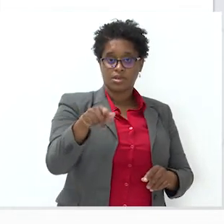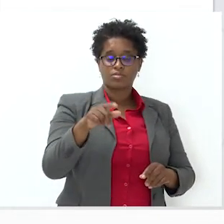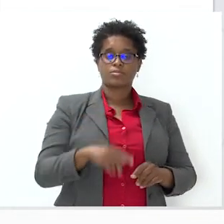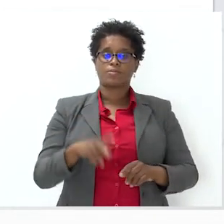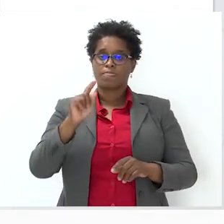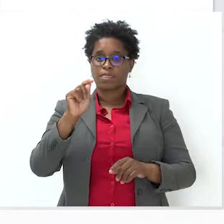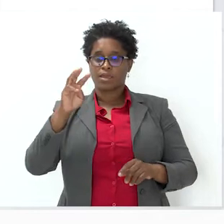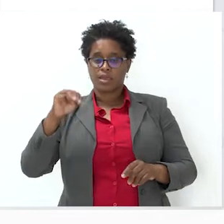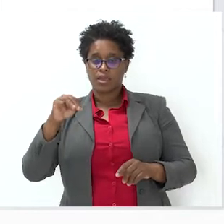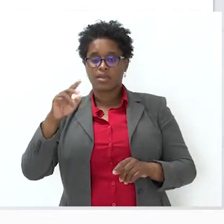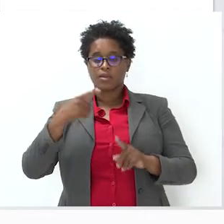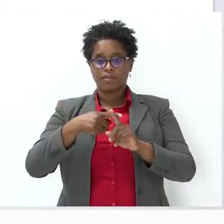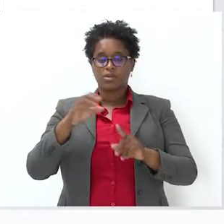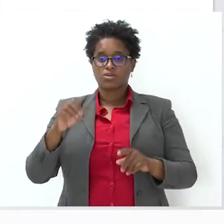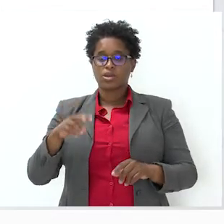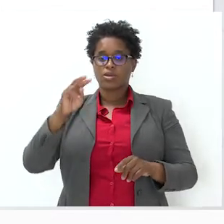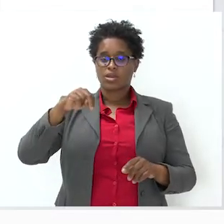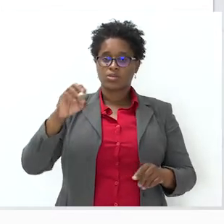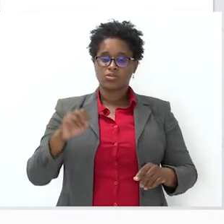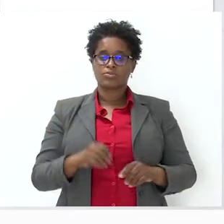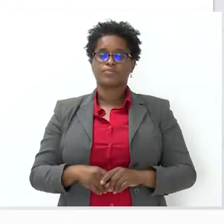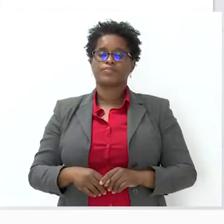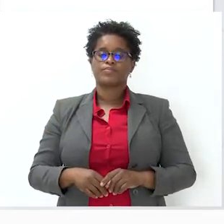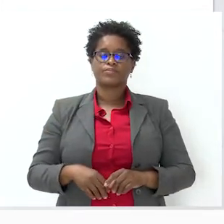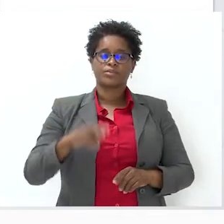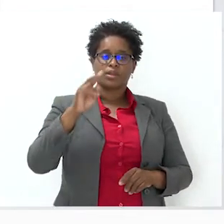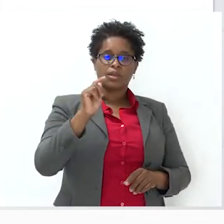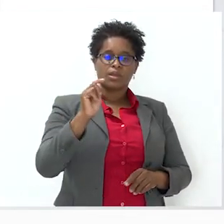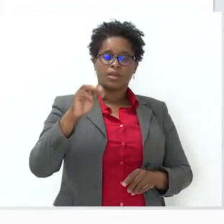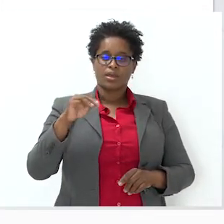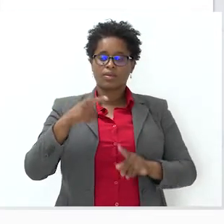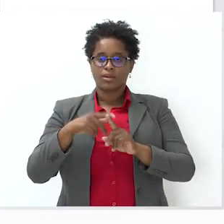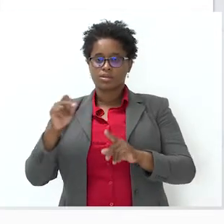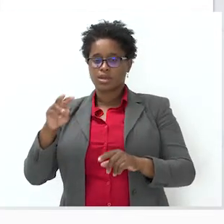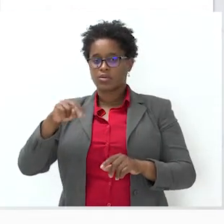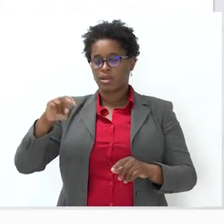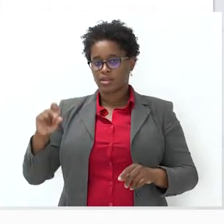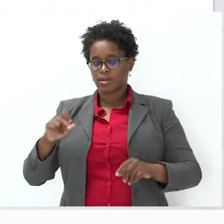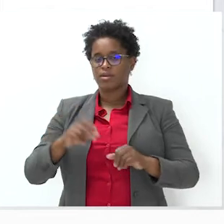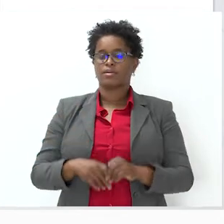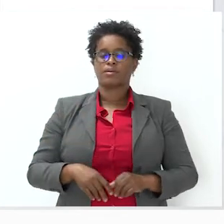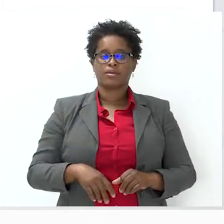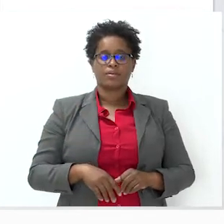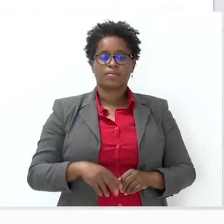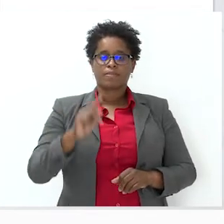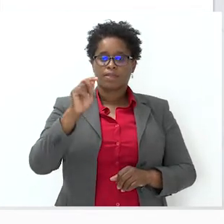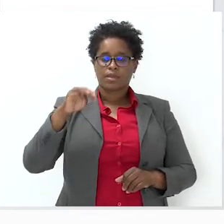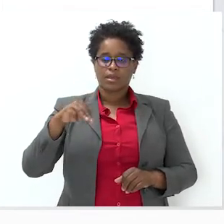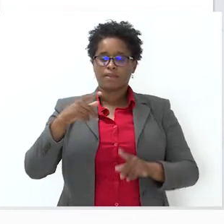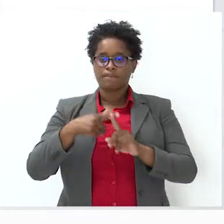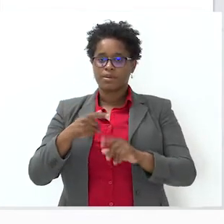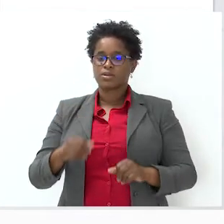em mais u igual a nu, em mais a igual a na,